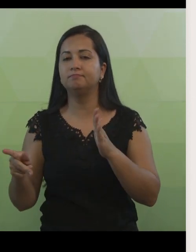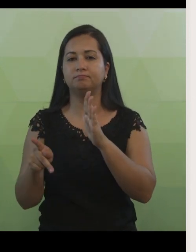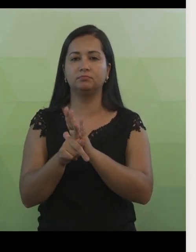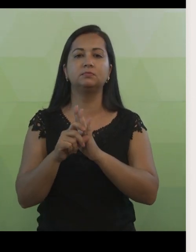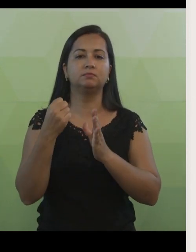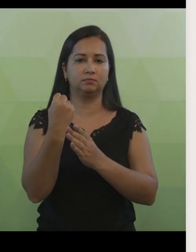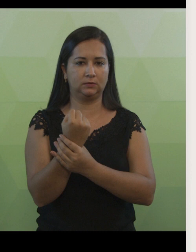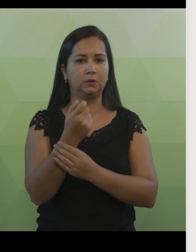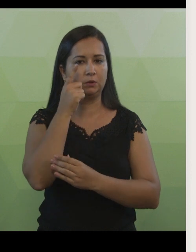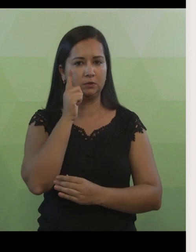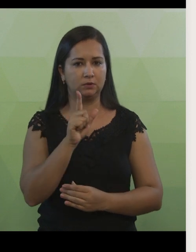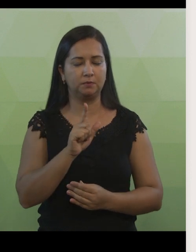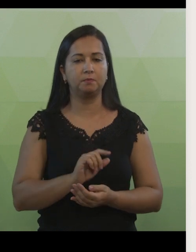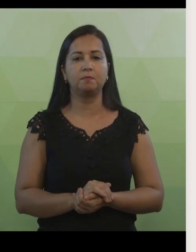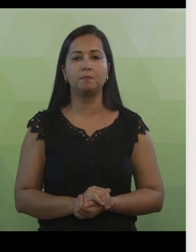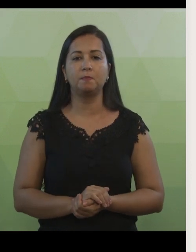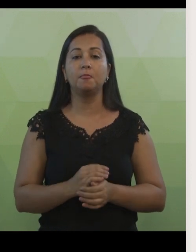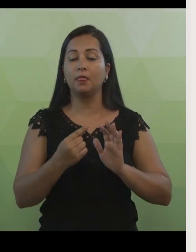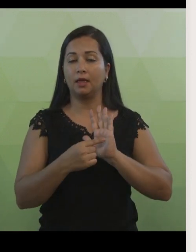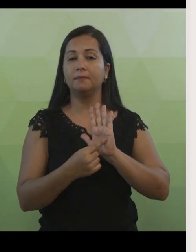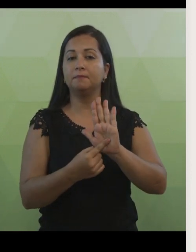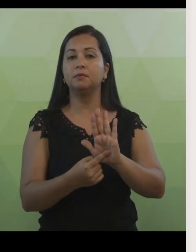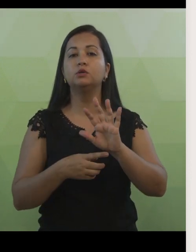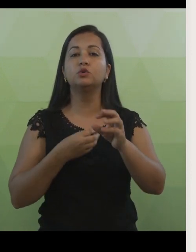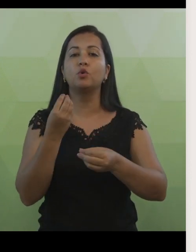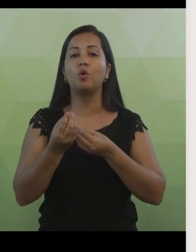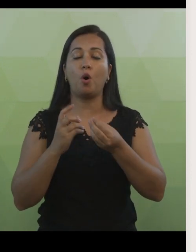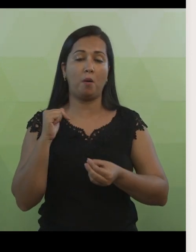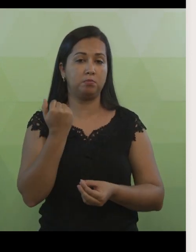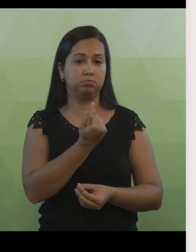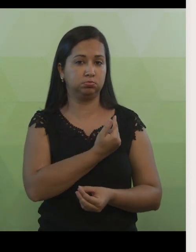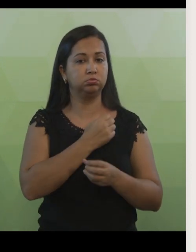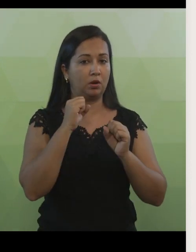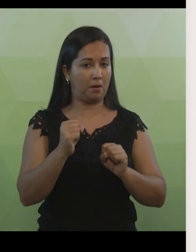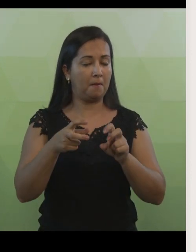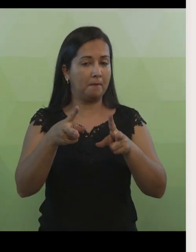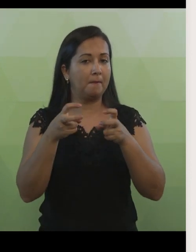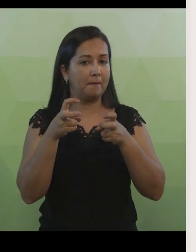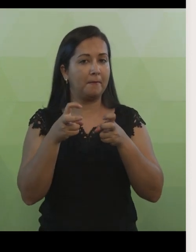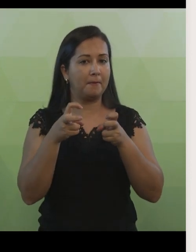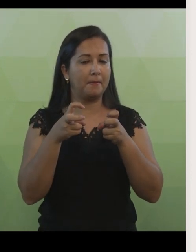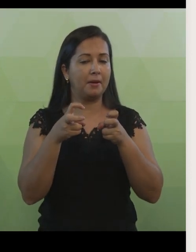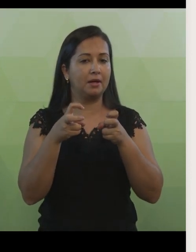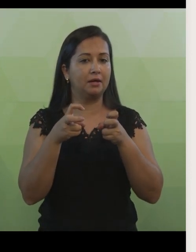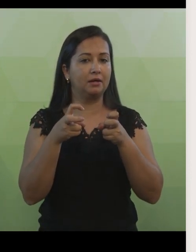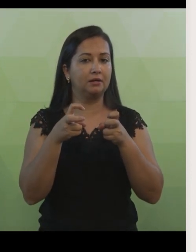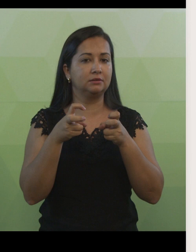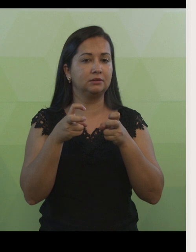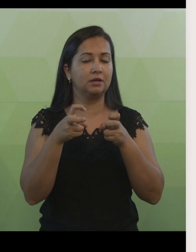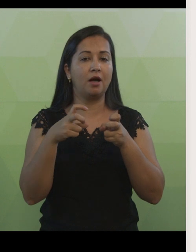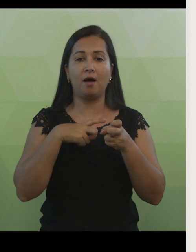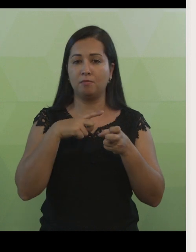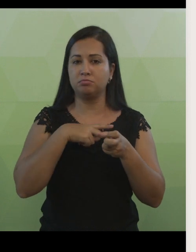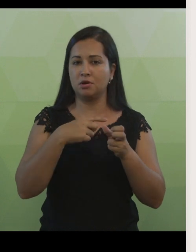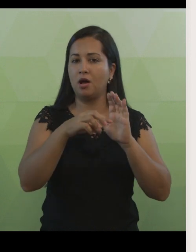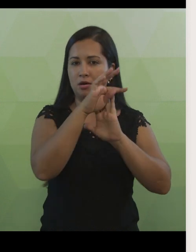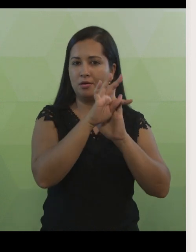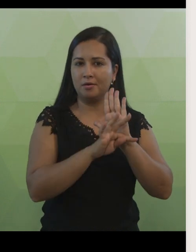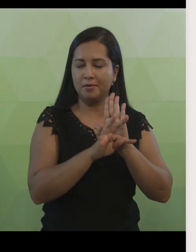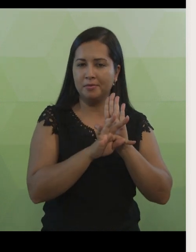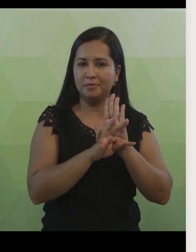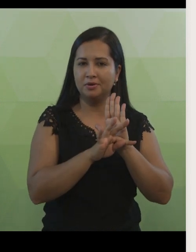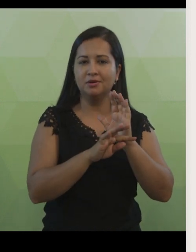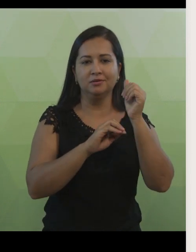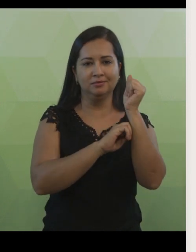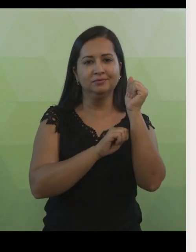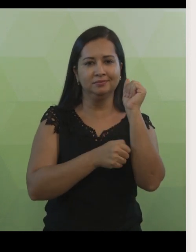garantir a confidencialidade de uma mensagem. Como podemos ver, a chave pública é utilizada para criptografar a mensagem e